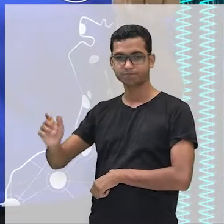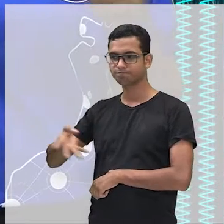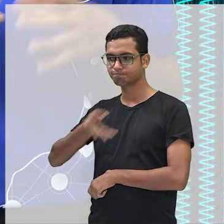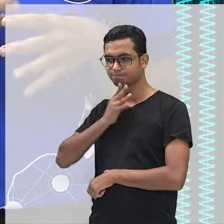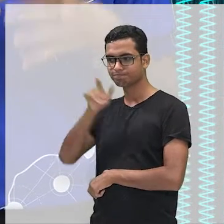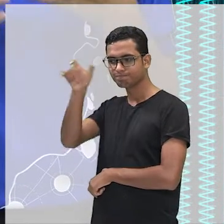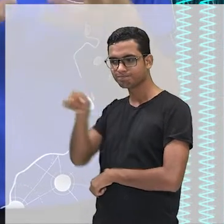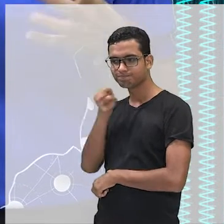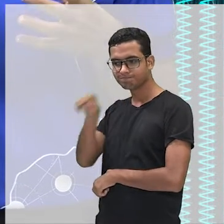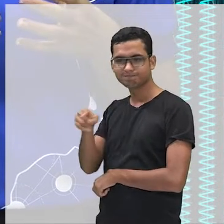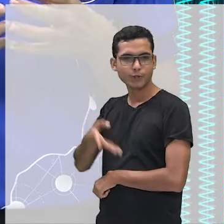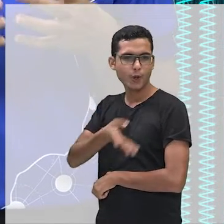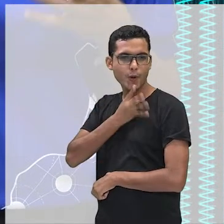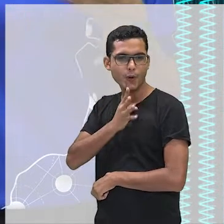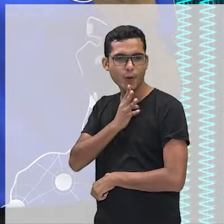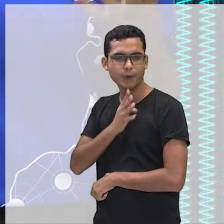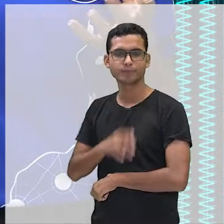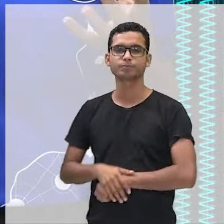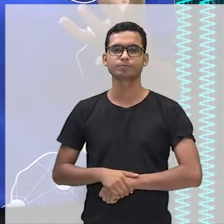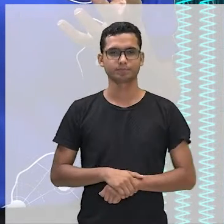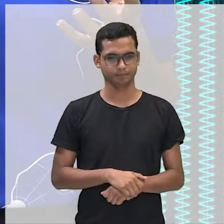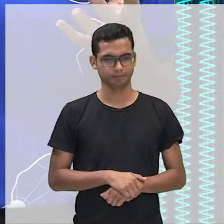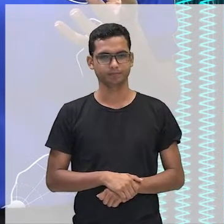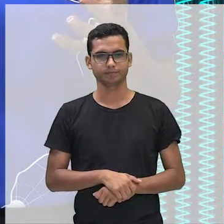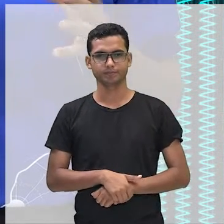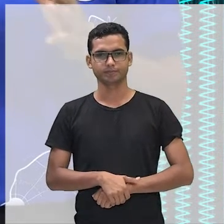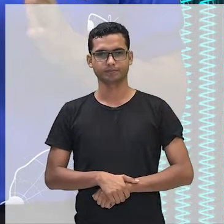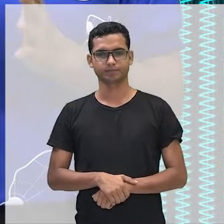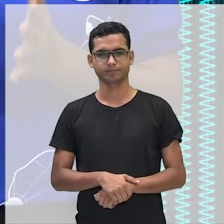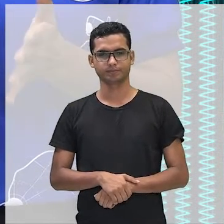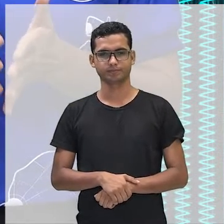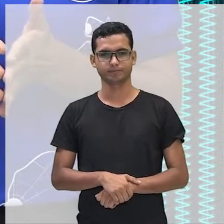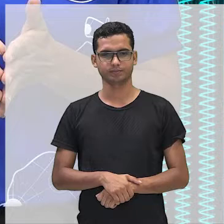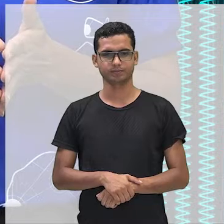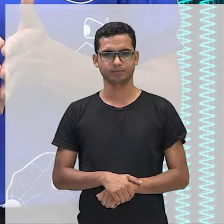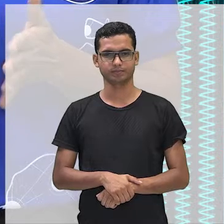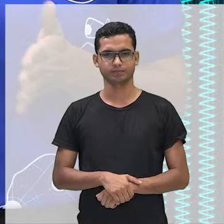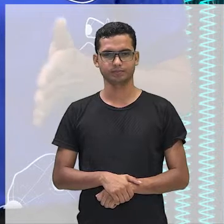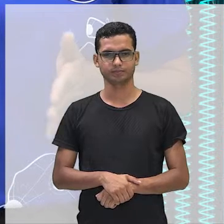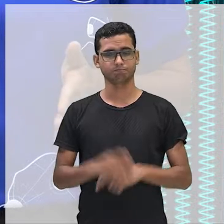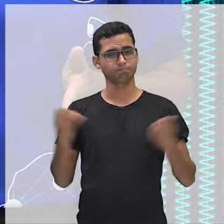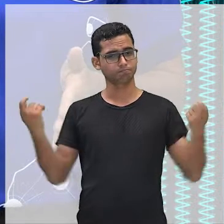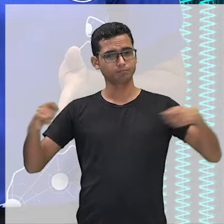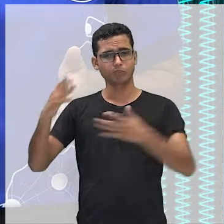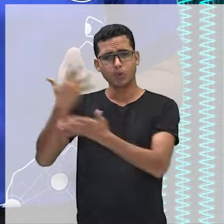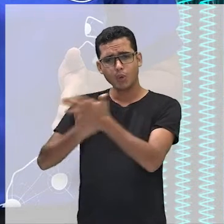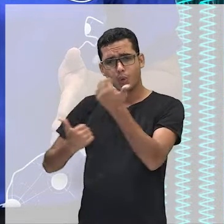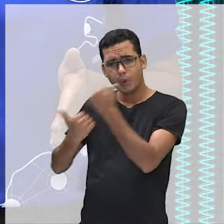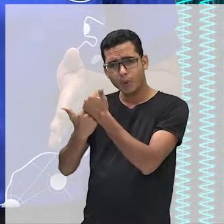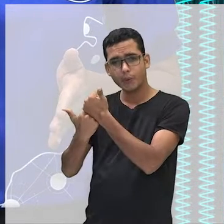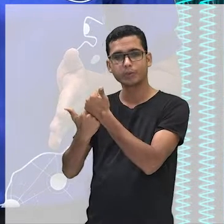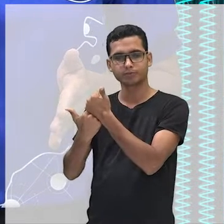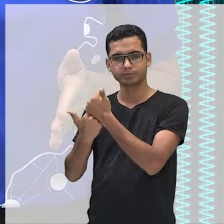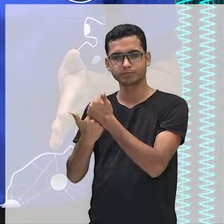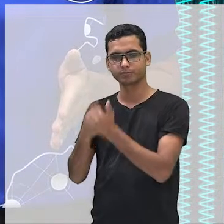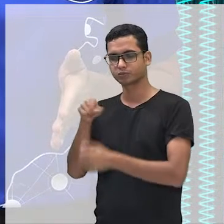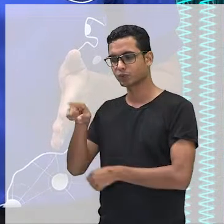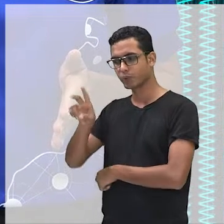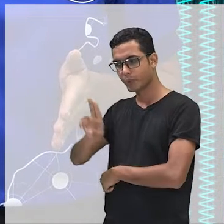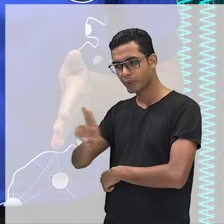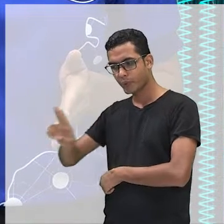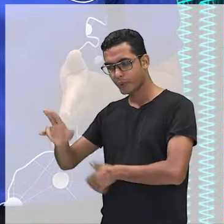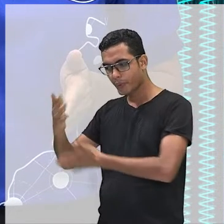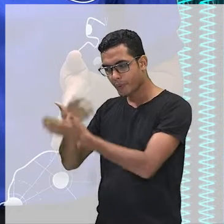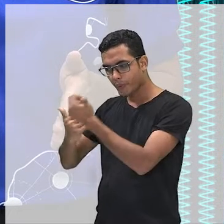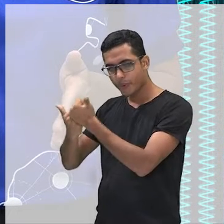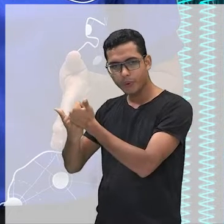a pessoa, né? A personagem, no caso, Victoria. E eu posso substituir o nome Victoria aqui